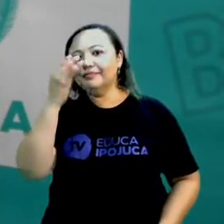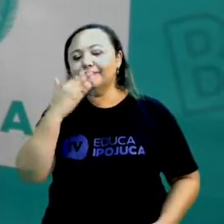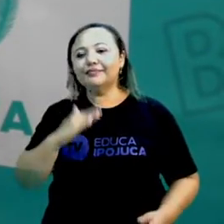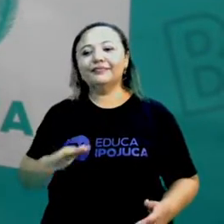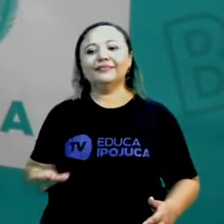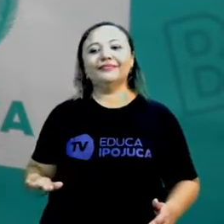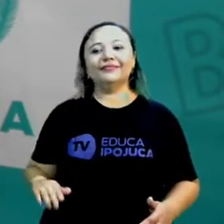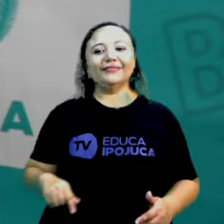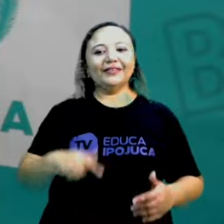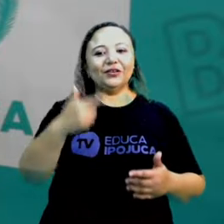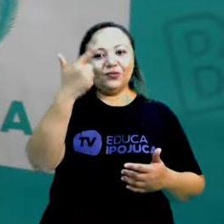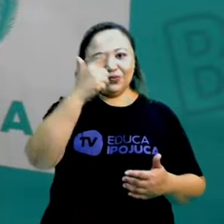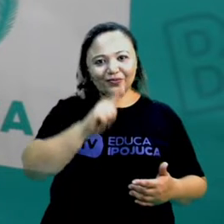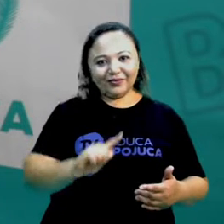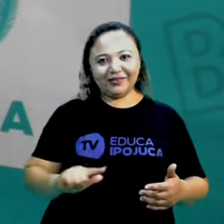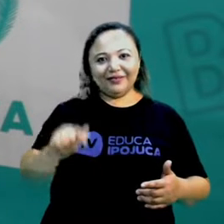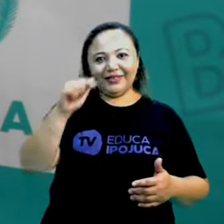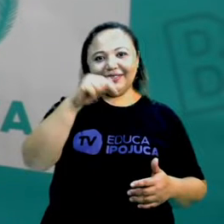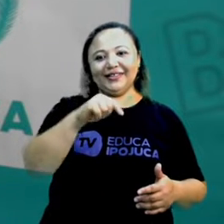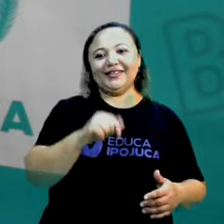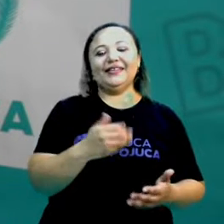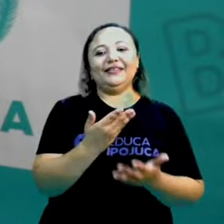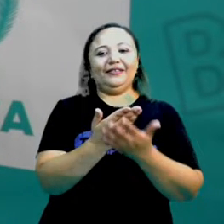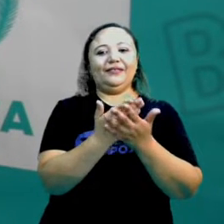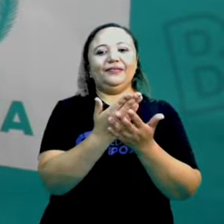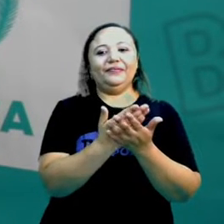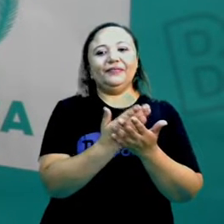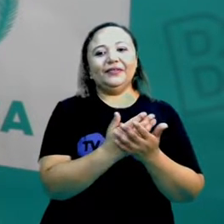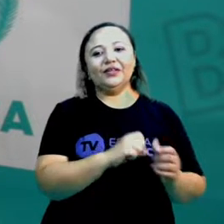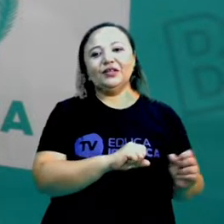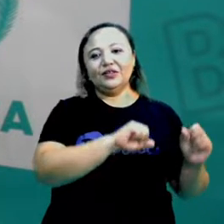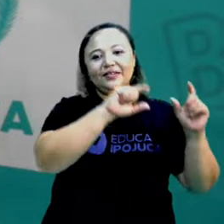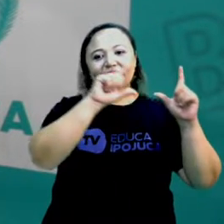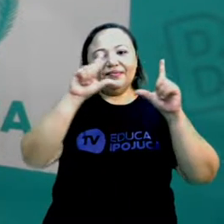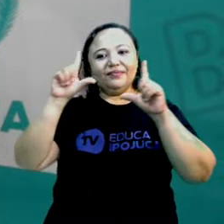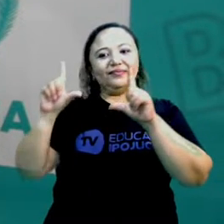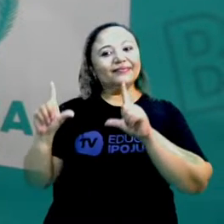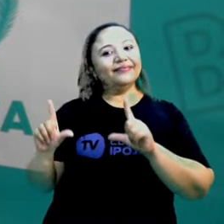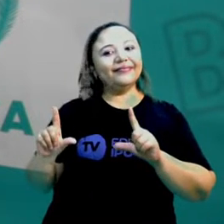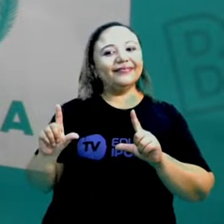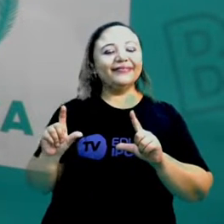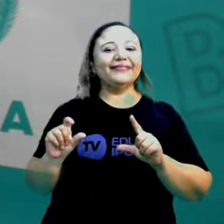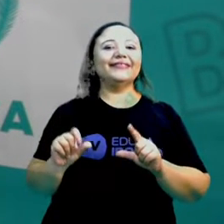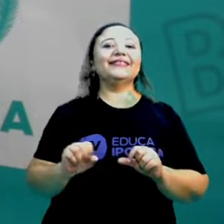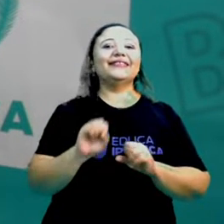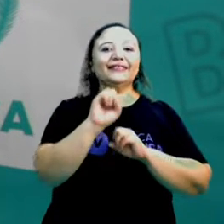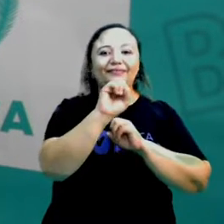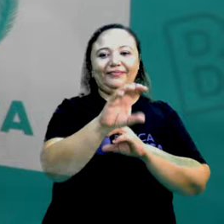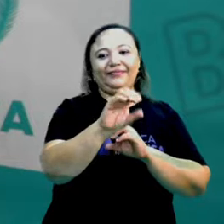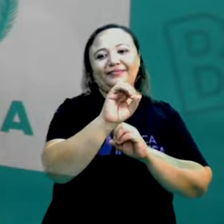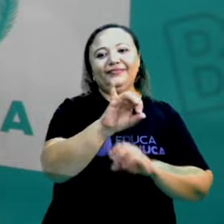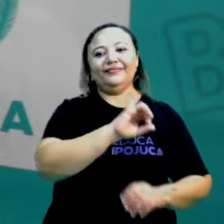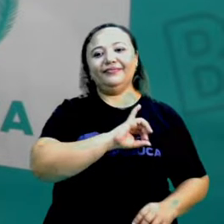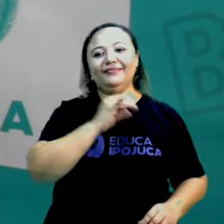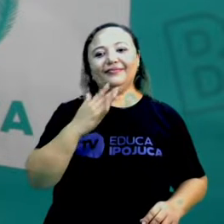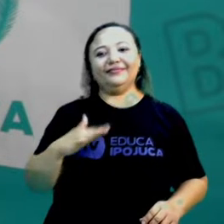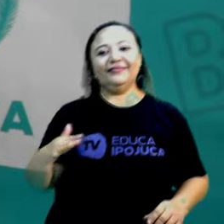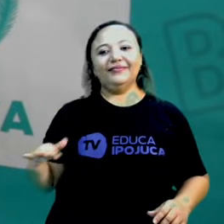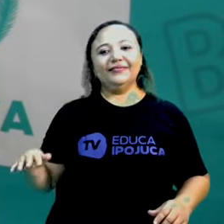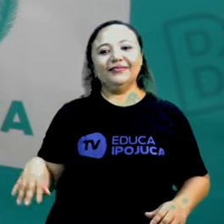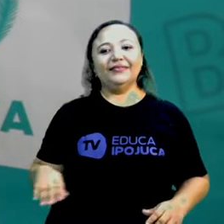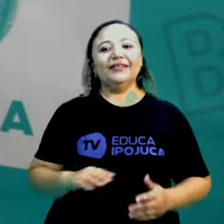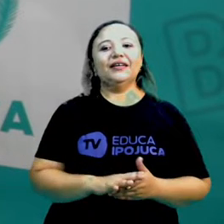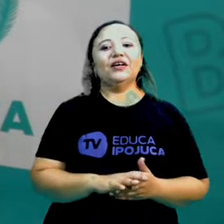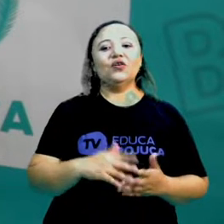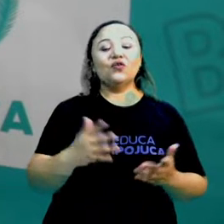Olá, crianças! Estamos de volta em mais uma aula do projeto Eduque Pojuca. Aqui quem fala é tia Giovânia Gomes.